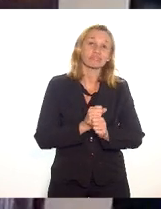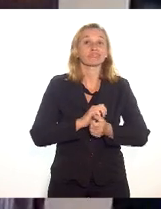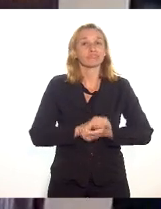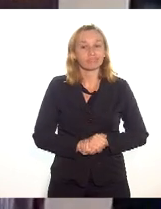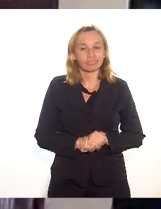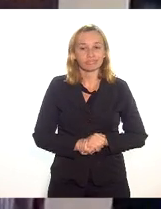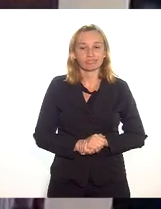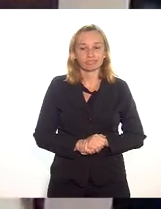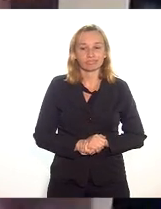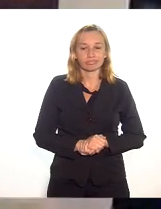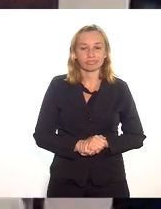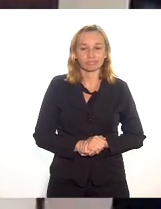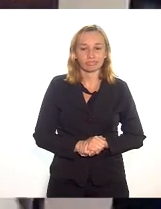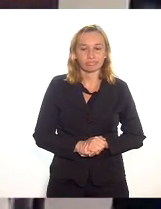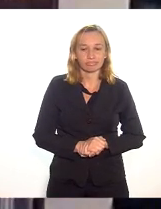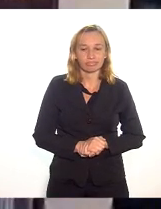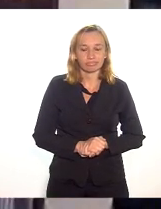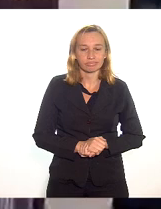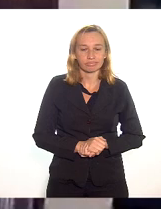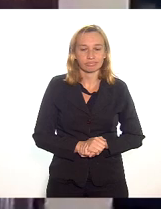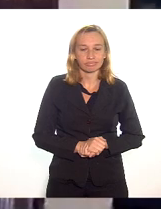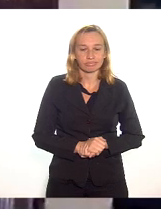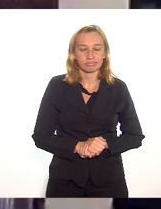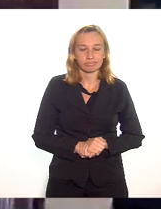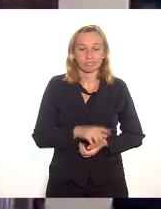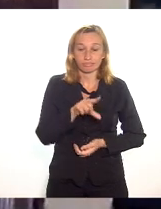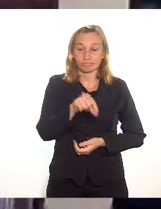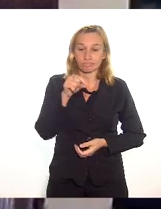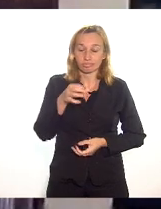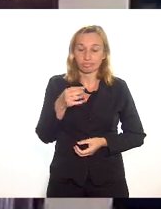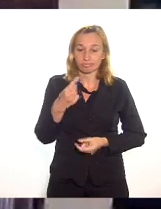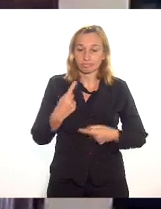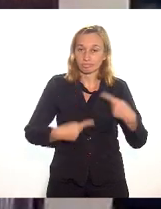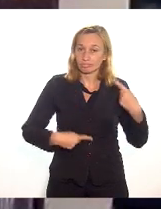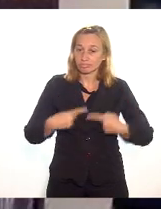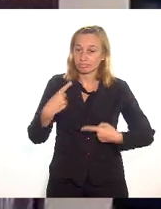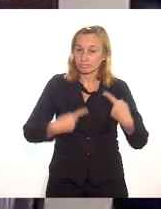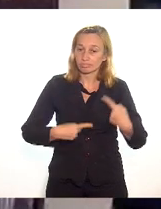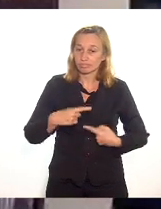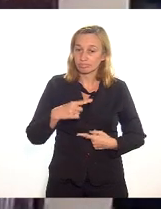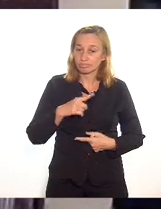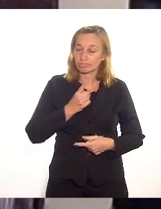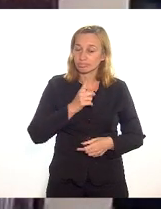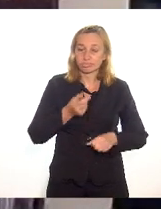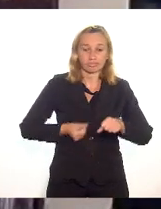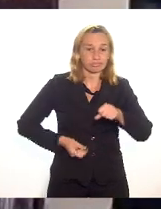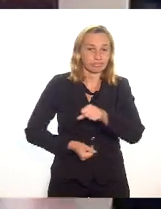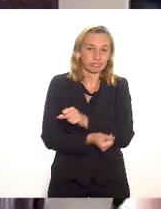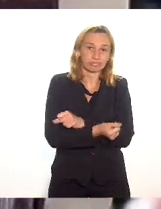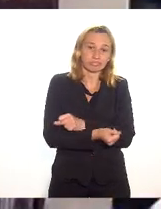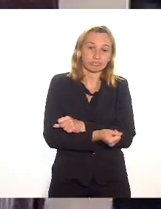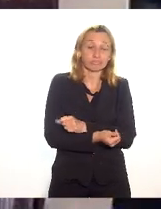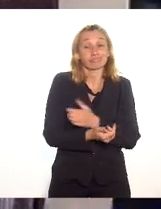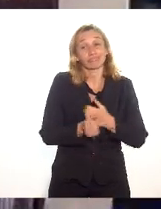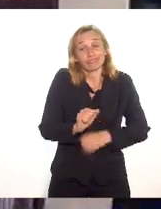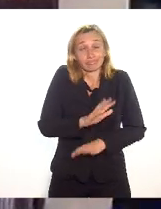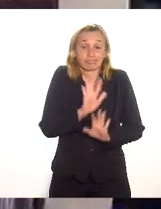deliberada, por uma decisão política de governo, não faz esse investimento. E é